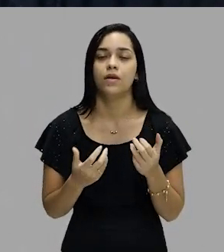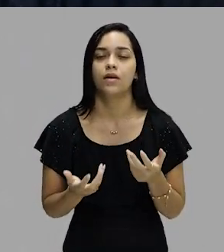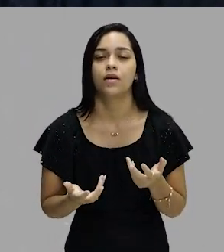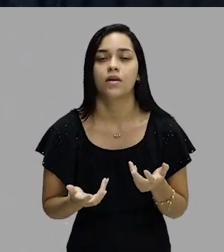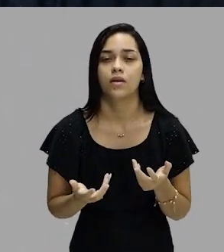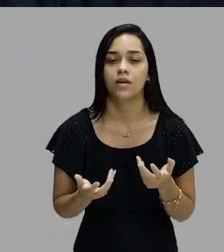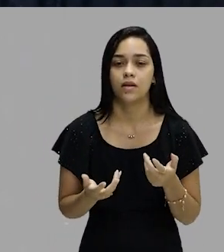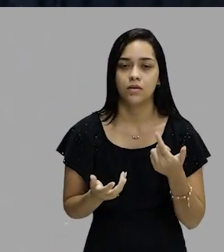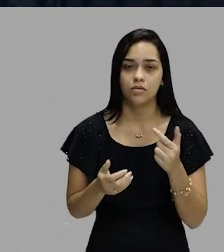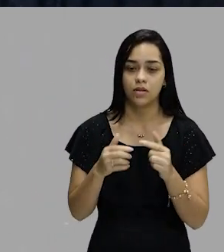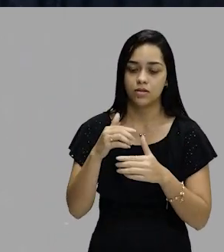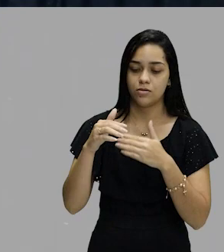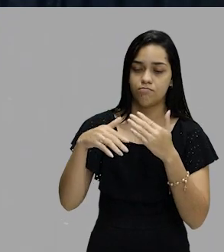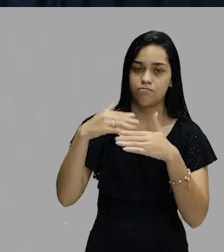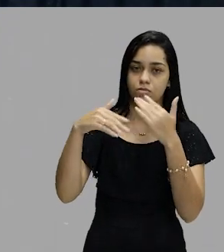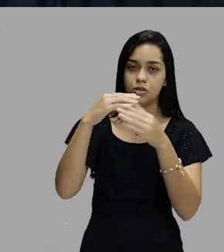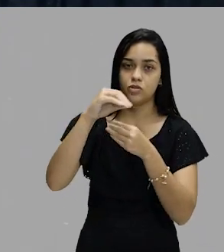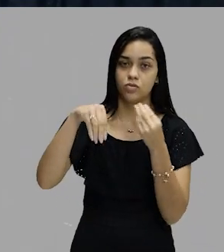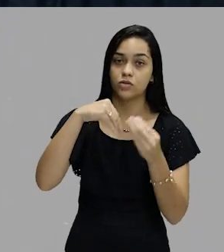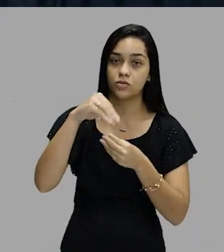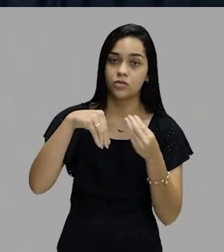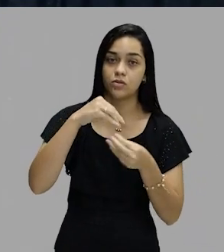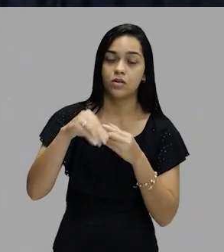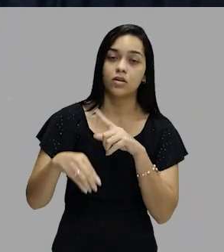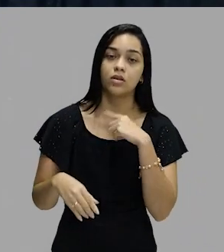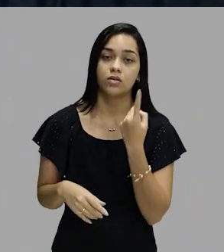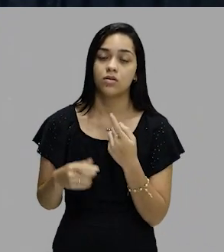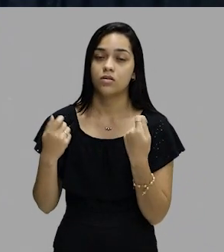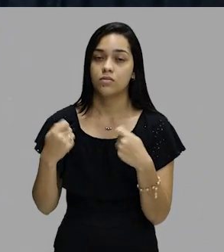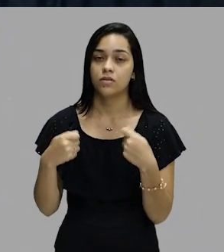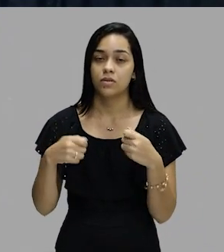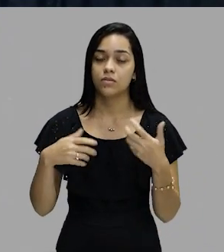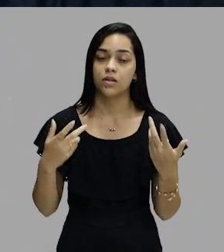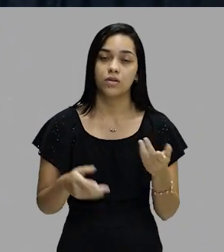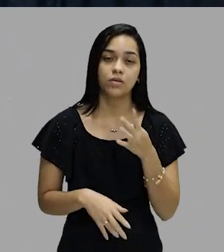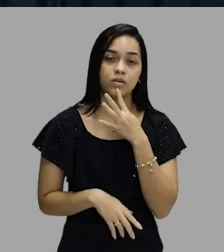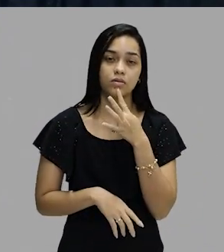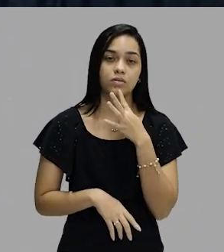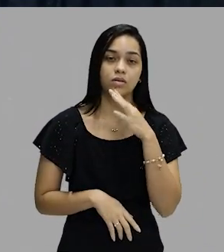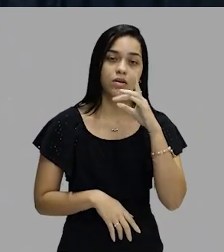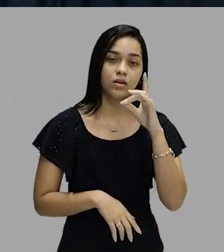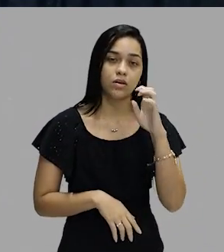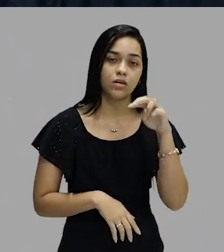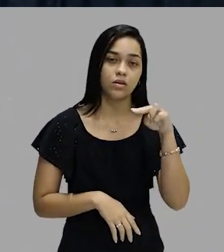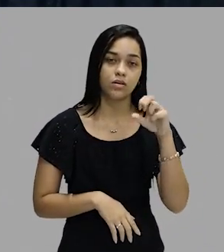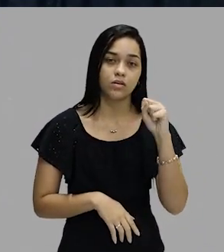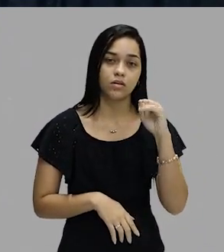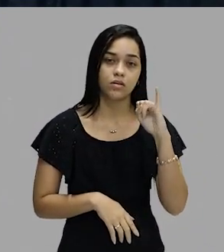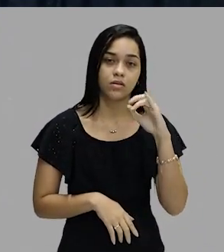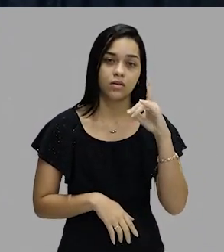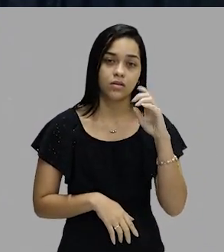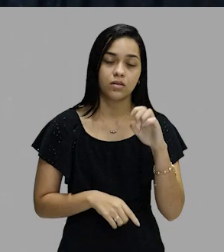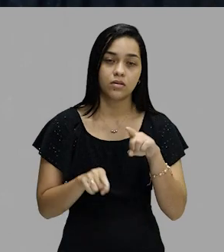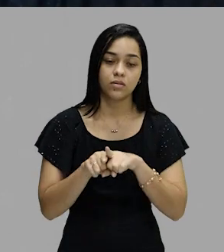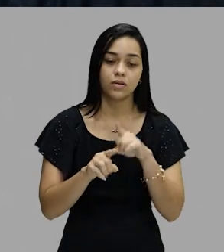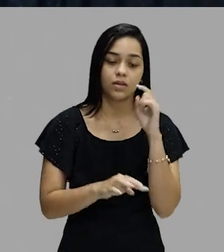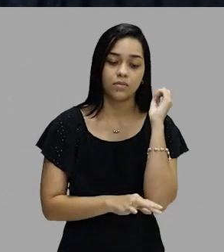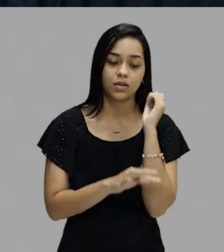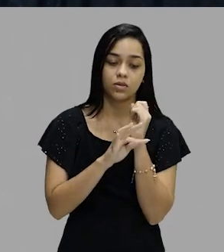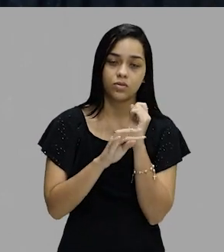não passou aí por um processo de misturas, nós precisamos conhecer a densidade e a temperatura de